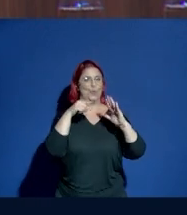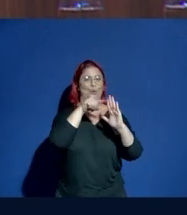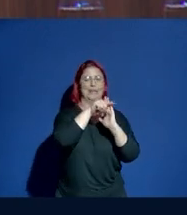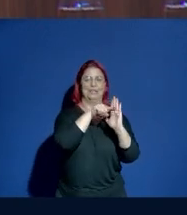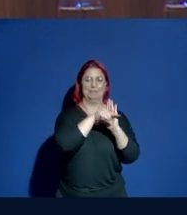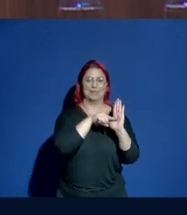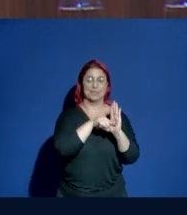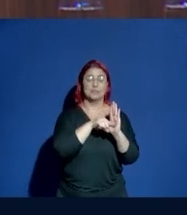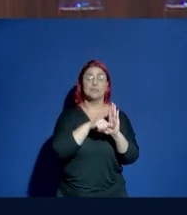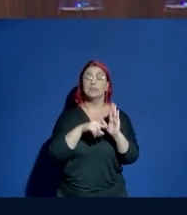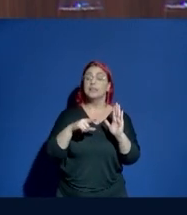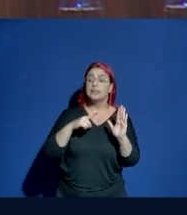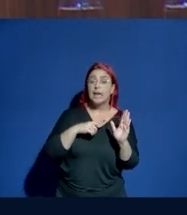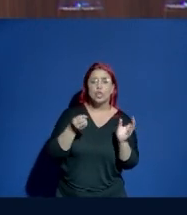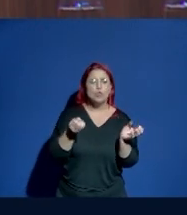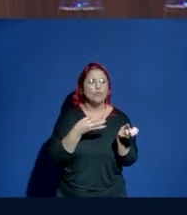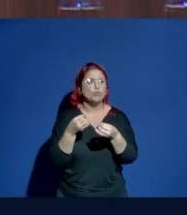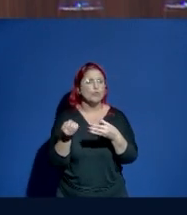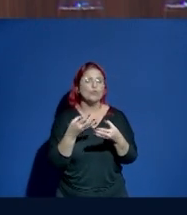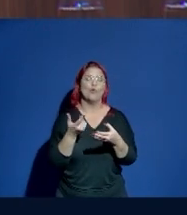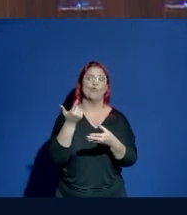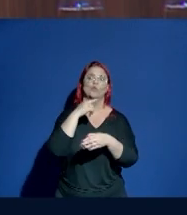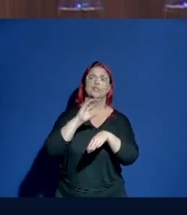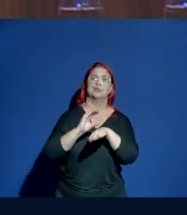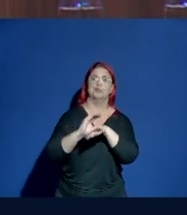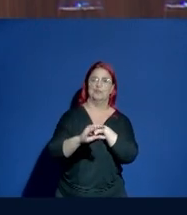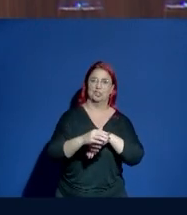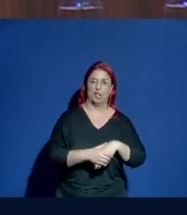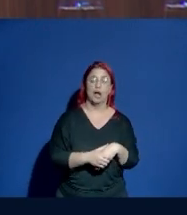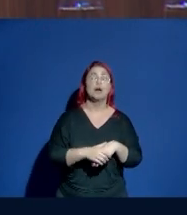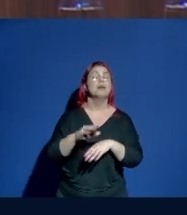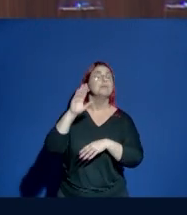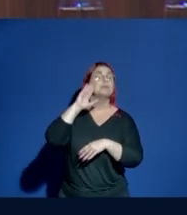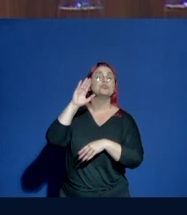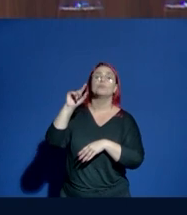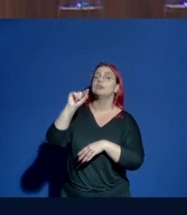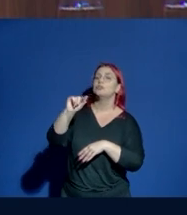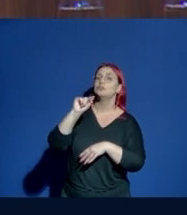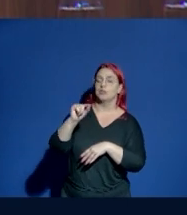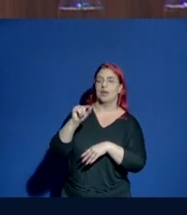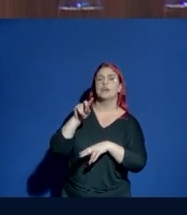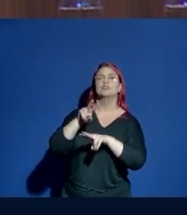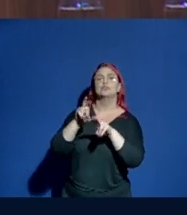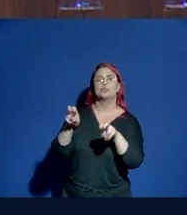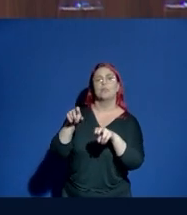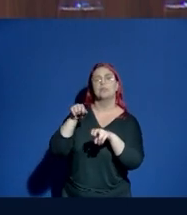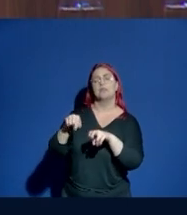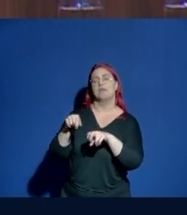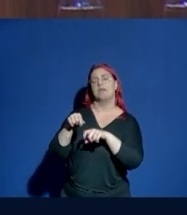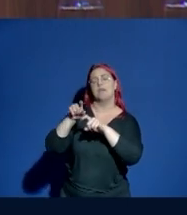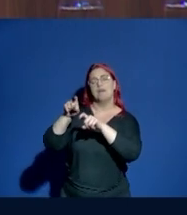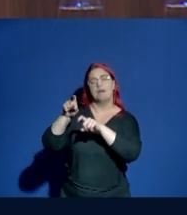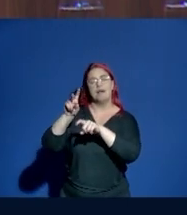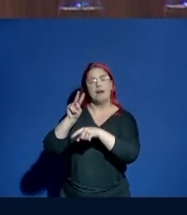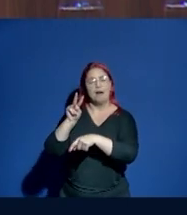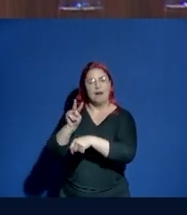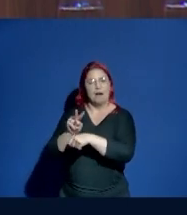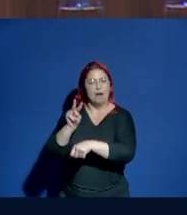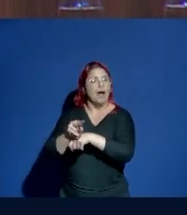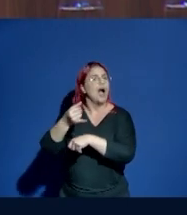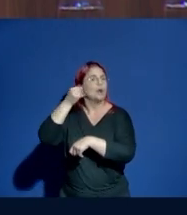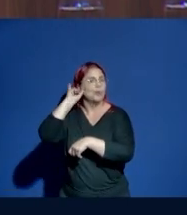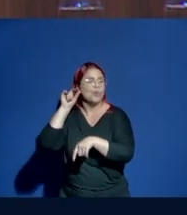de mais moderno a gente está empregando e avançando por exemplo a questão da Integração pecuária lavoura Floresta Então a gente